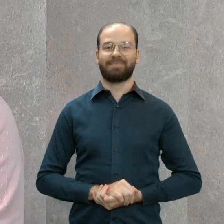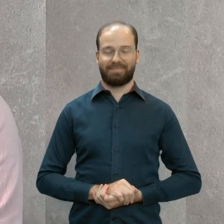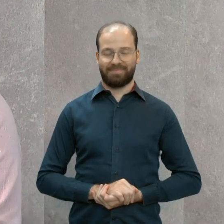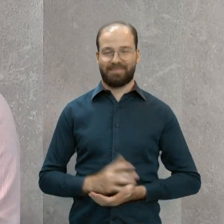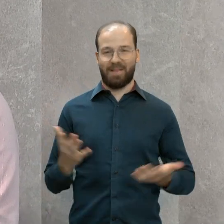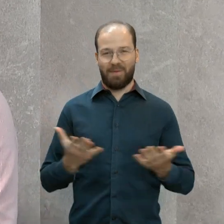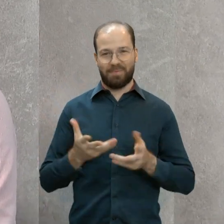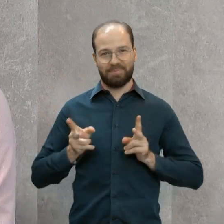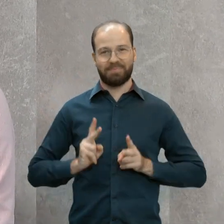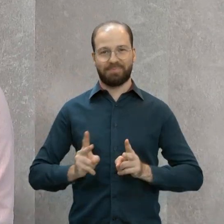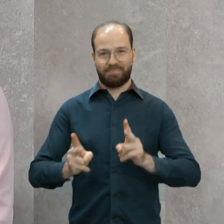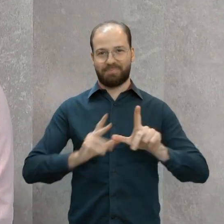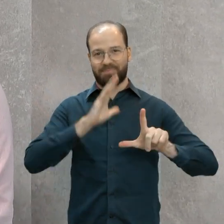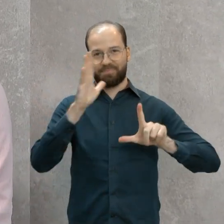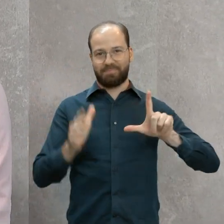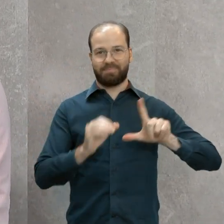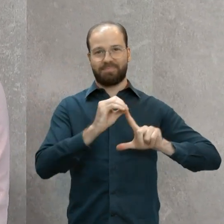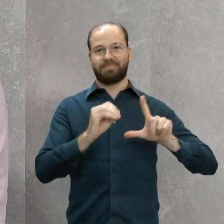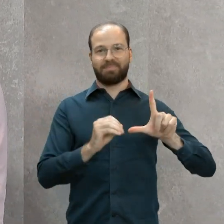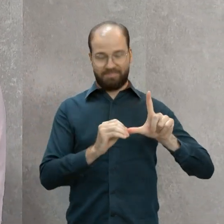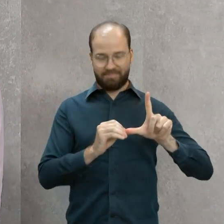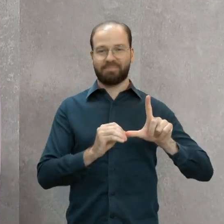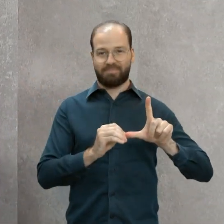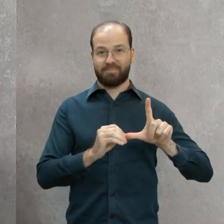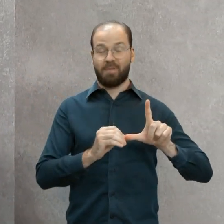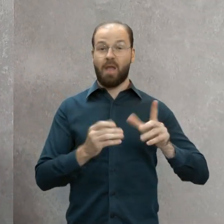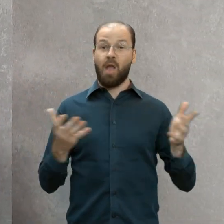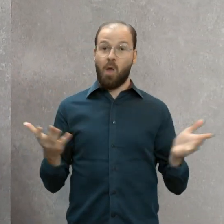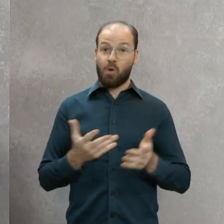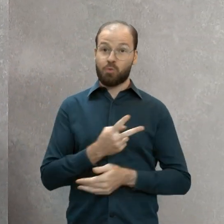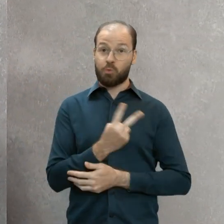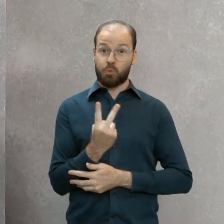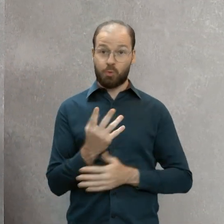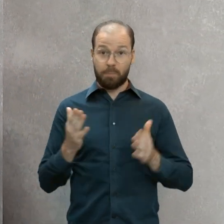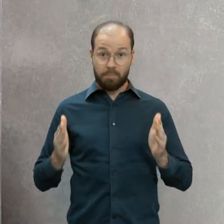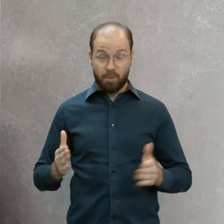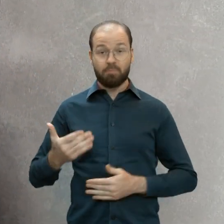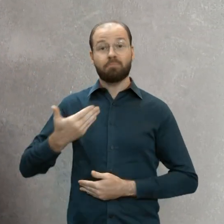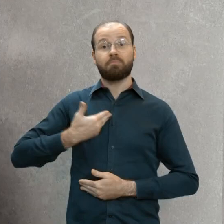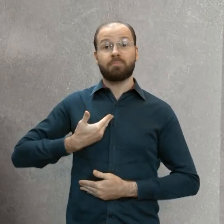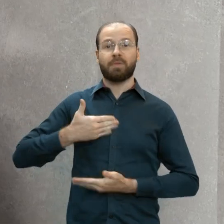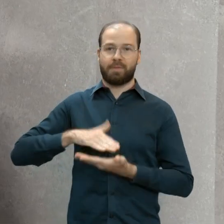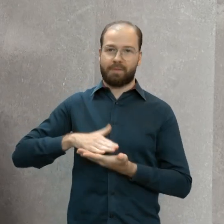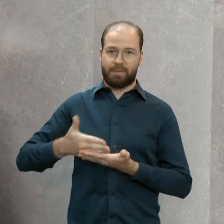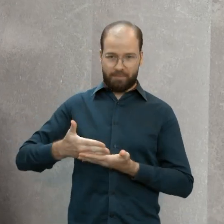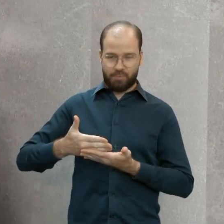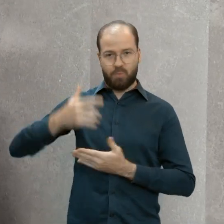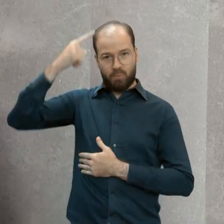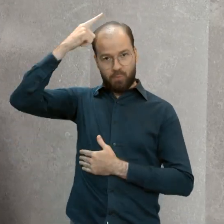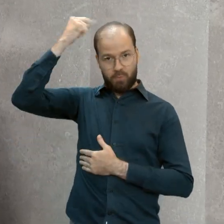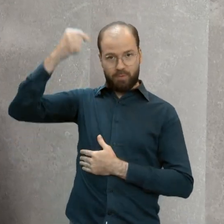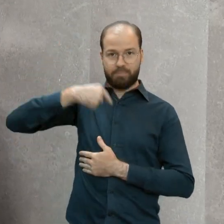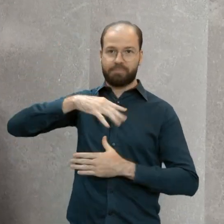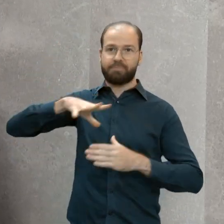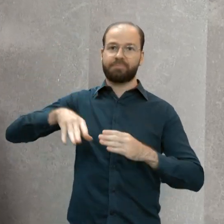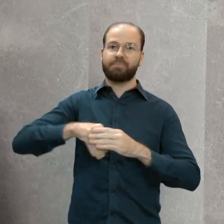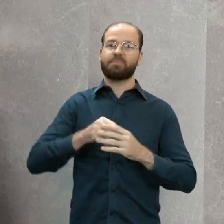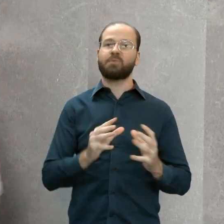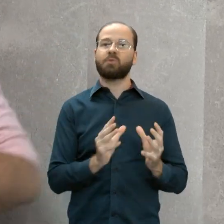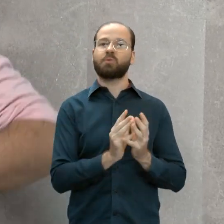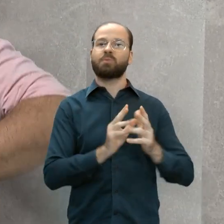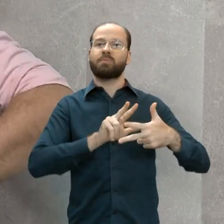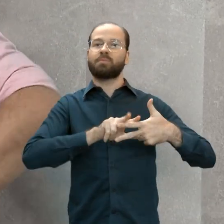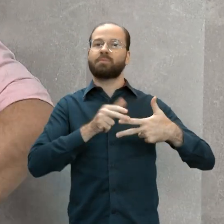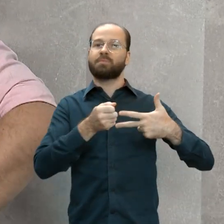Muito bem, já estamos de volta com o Mundo UFG e nesse bloco o intérprete de Libras é o Weber Flávio, integrante do Labitave. Ele